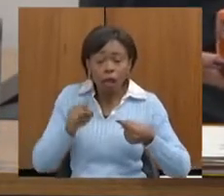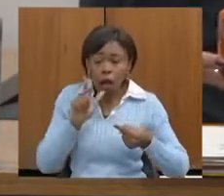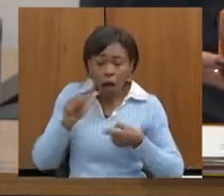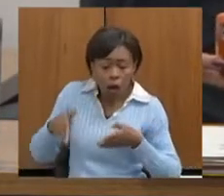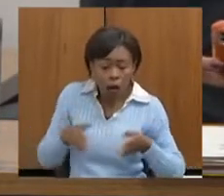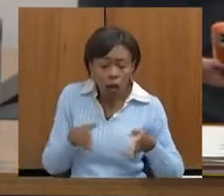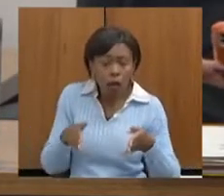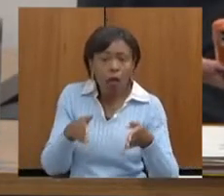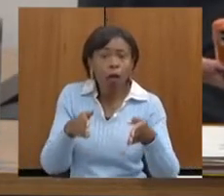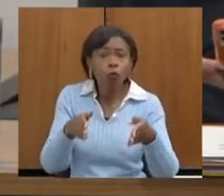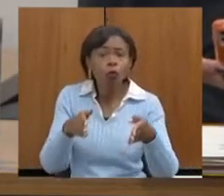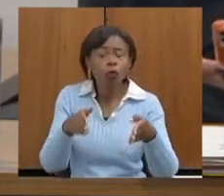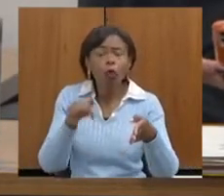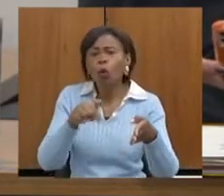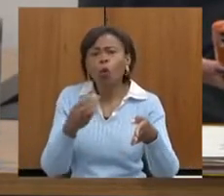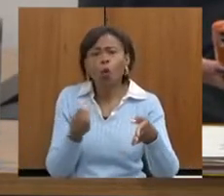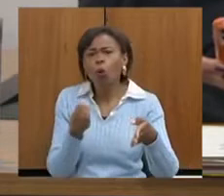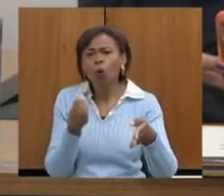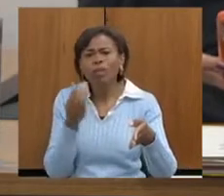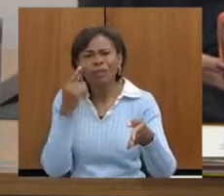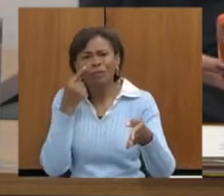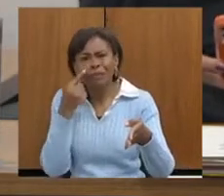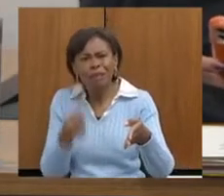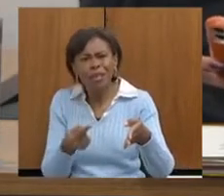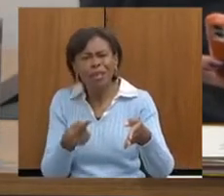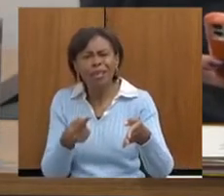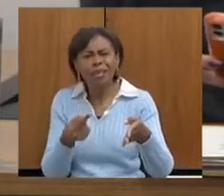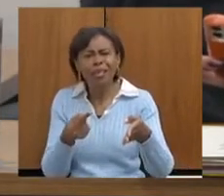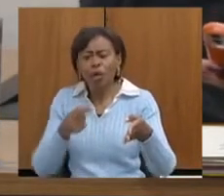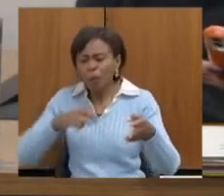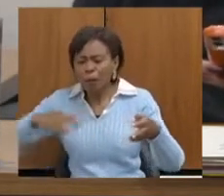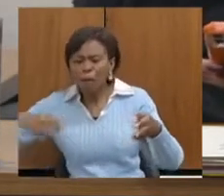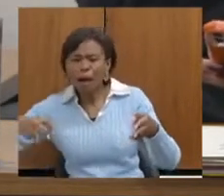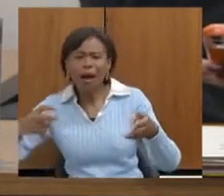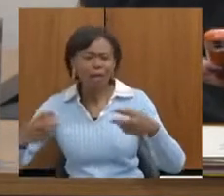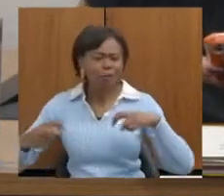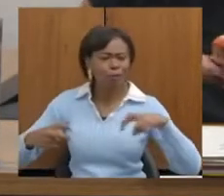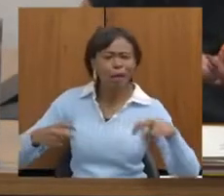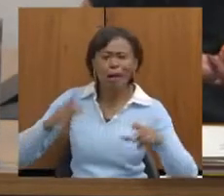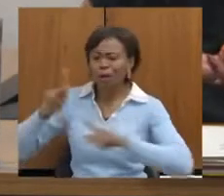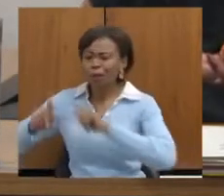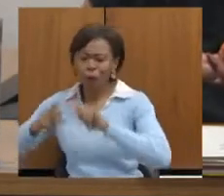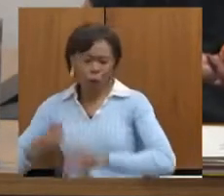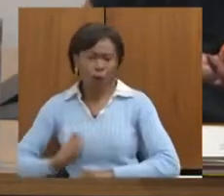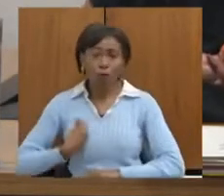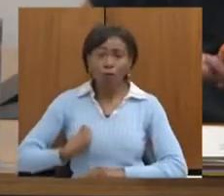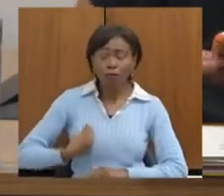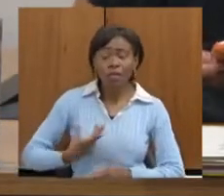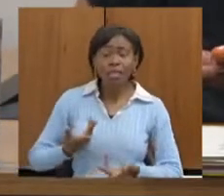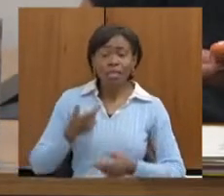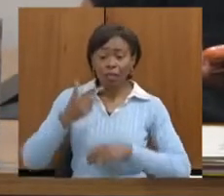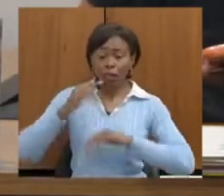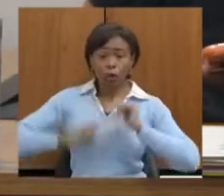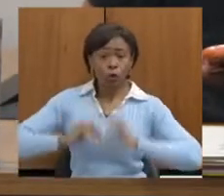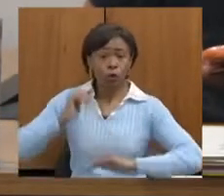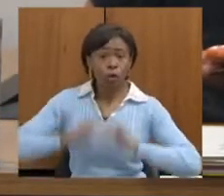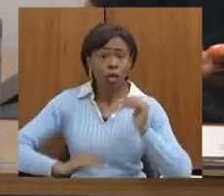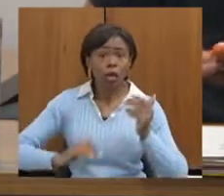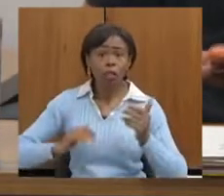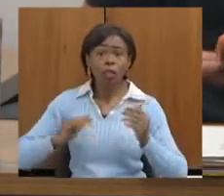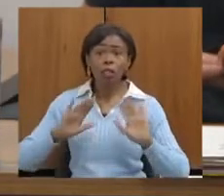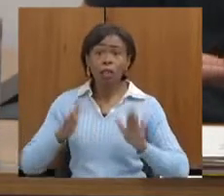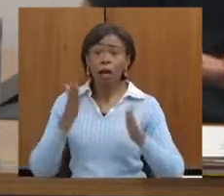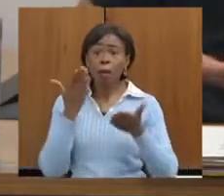como é que a gente identifica todas esses modos de vidas que foram artesanais e não artesanais né que foram